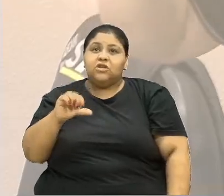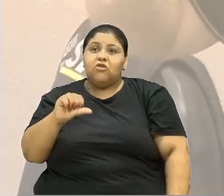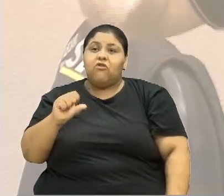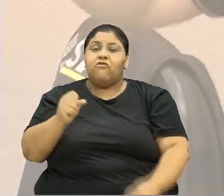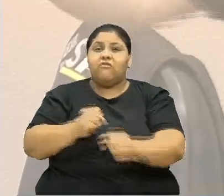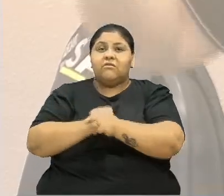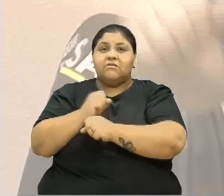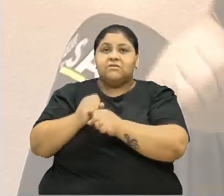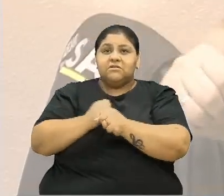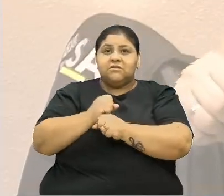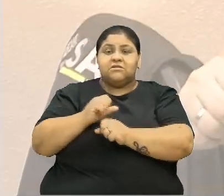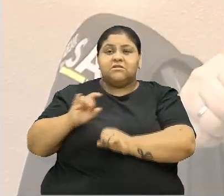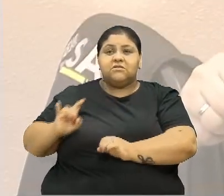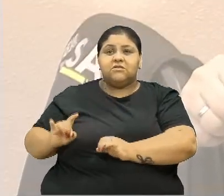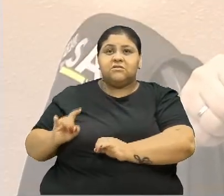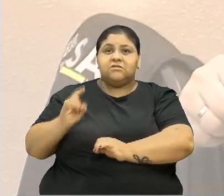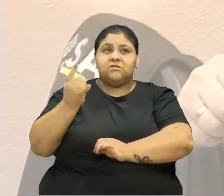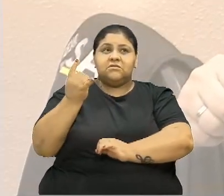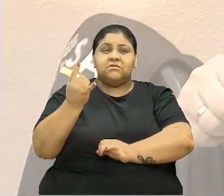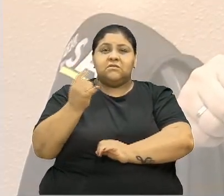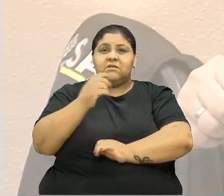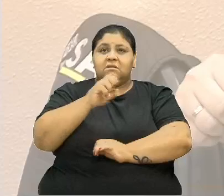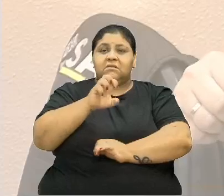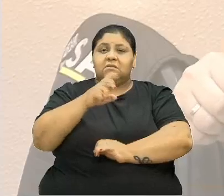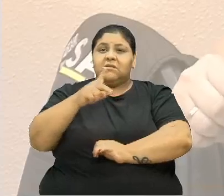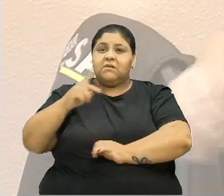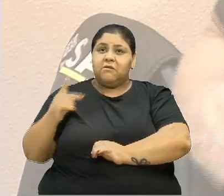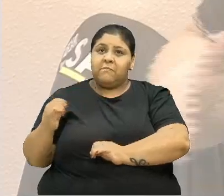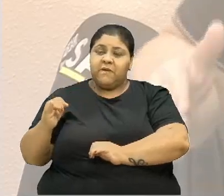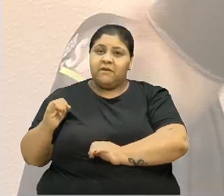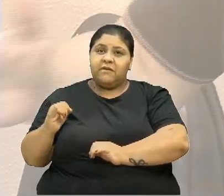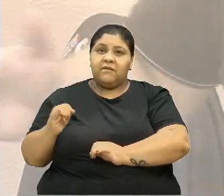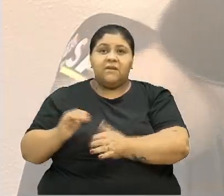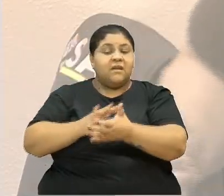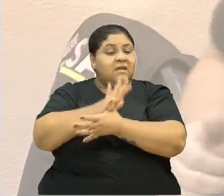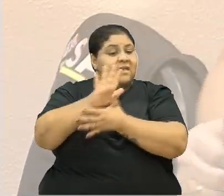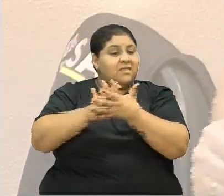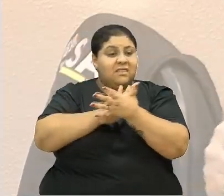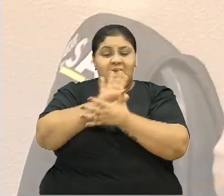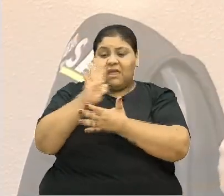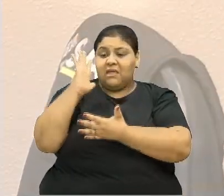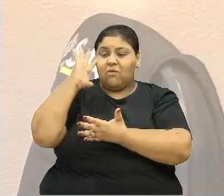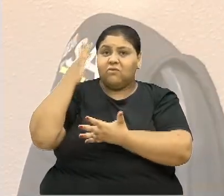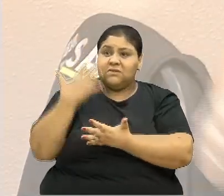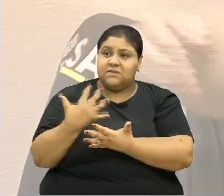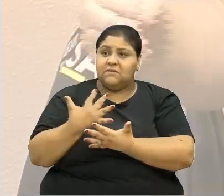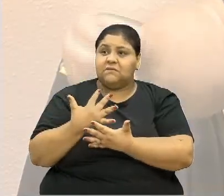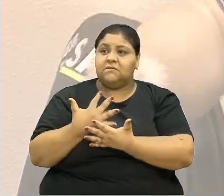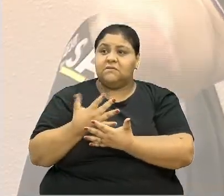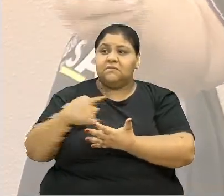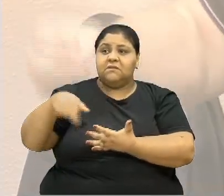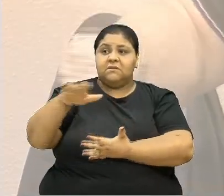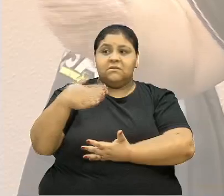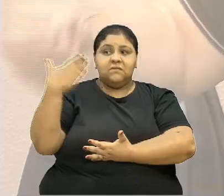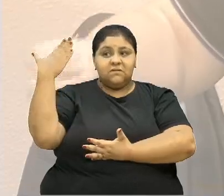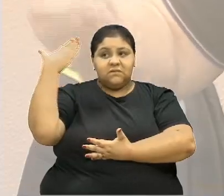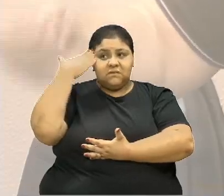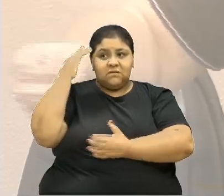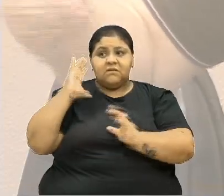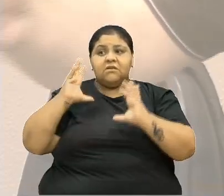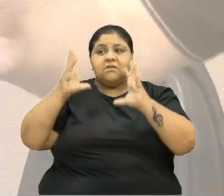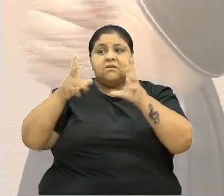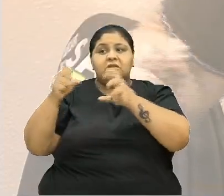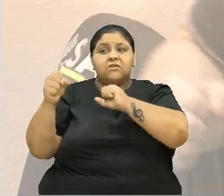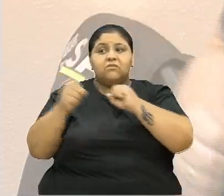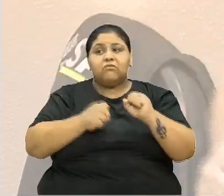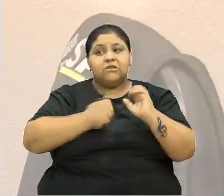anos das últimas EPIs inauguradas e nada aconteceu. E a gente sabe o quanto isso